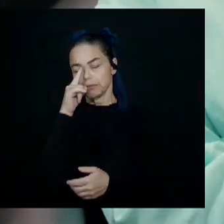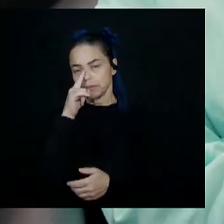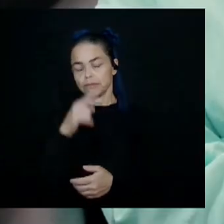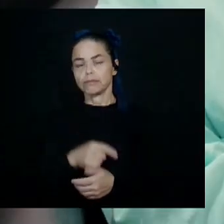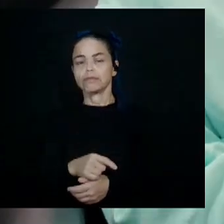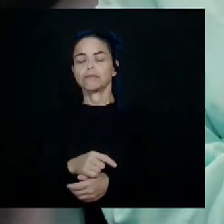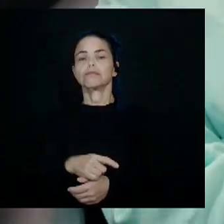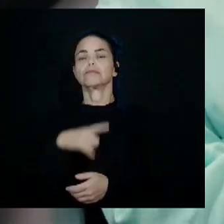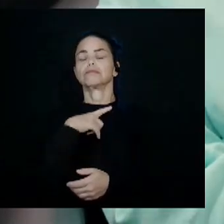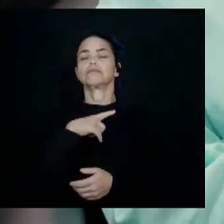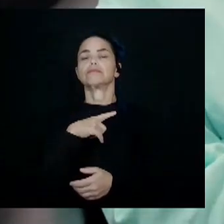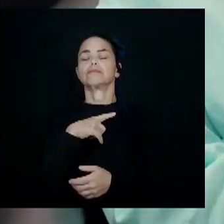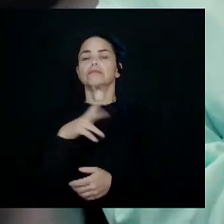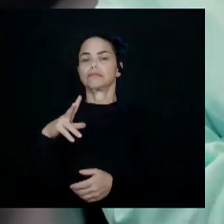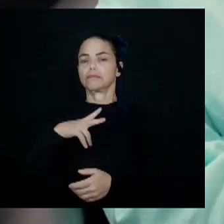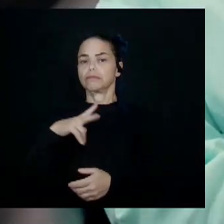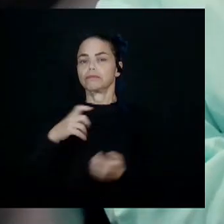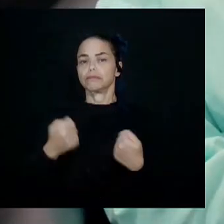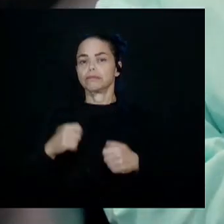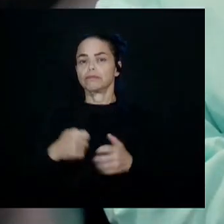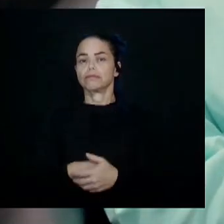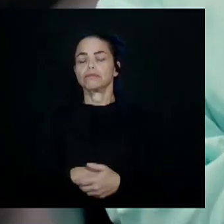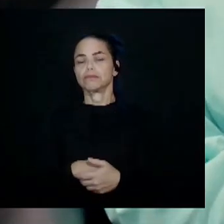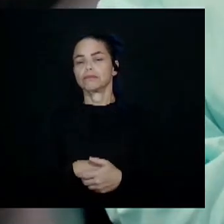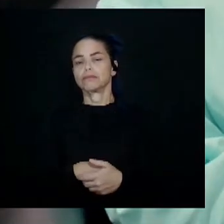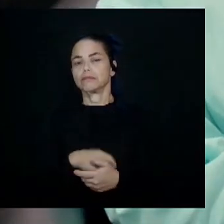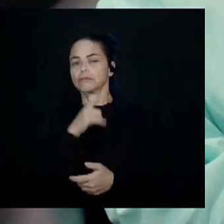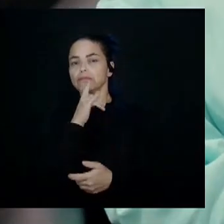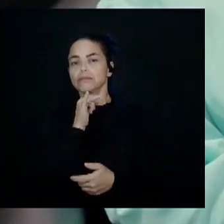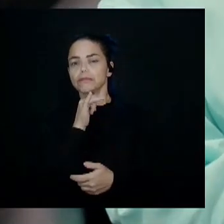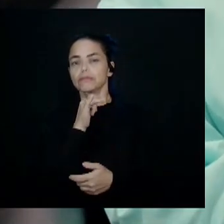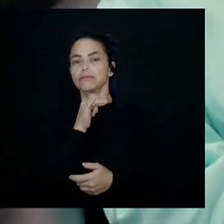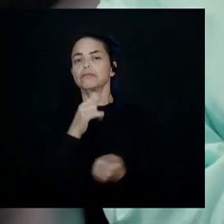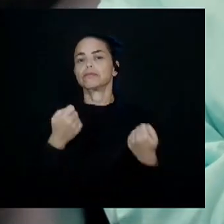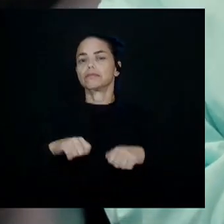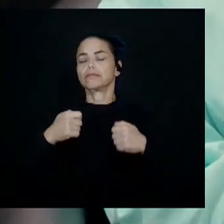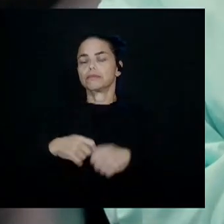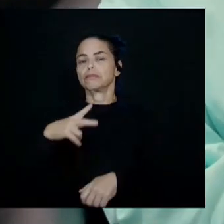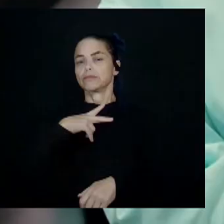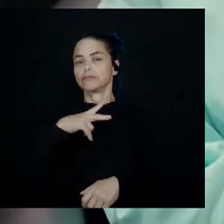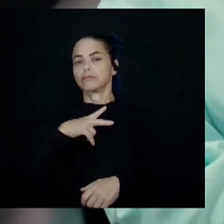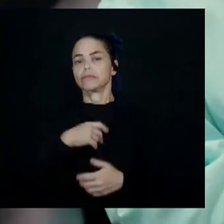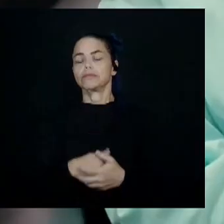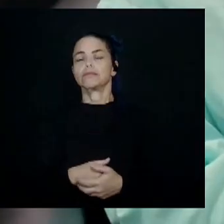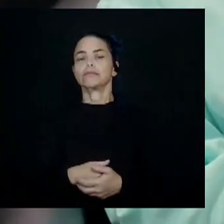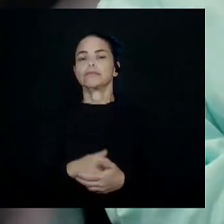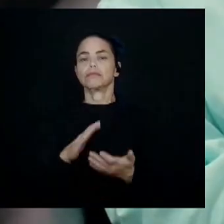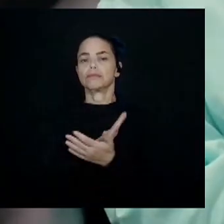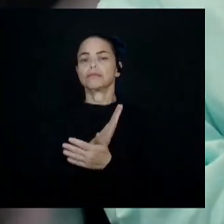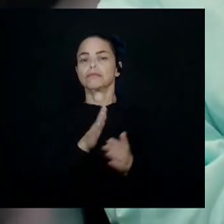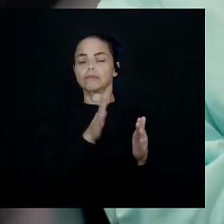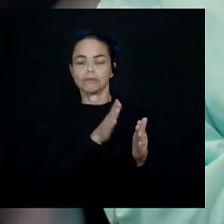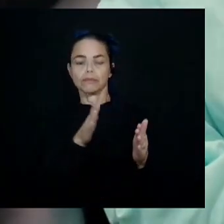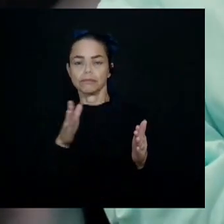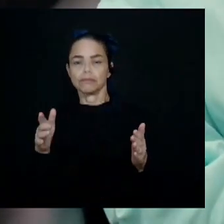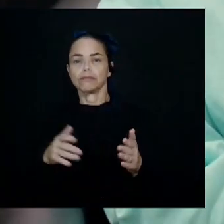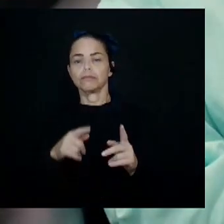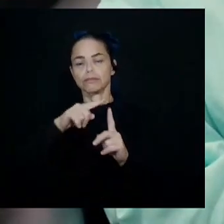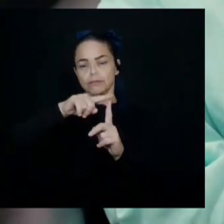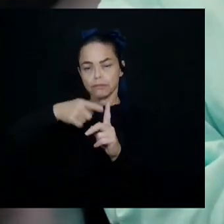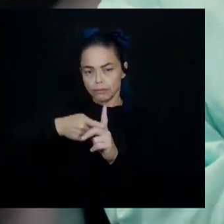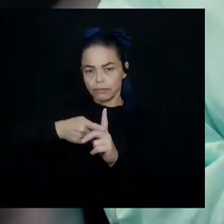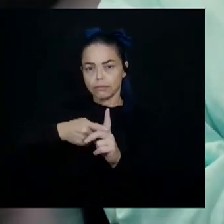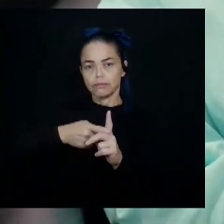ter a privacidade. Como os pais têm que ter privacidade. Eu ia falar isso. Porque eu tenho algumas gestantes que eu faço parto e